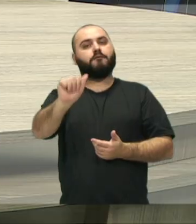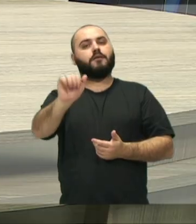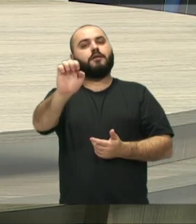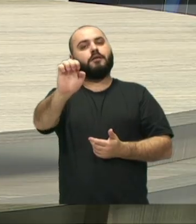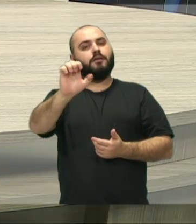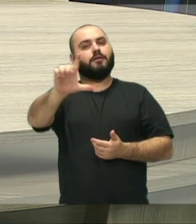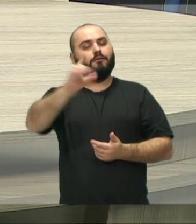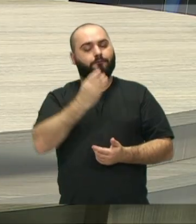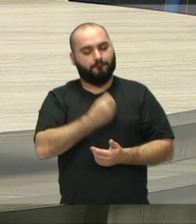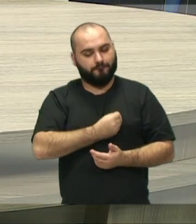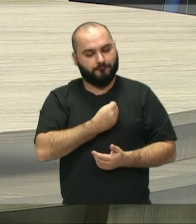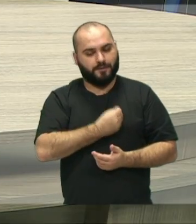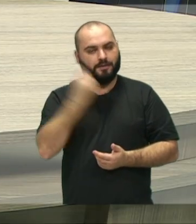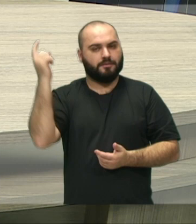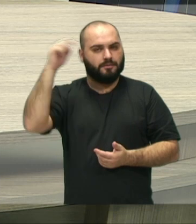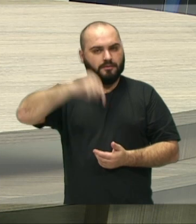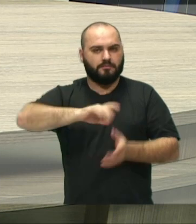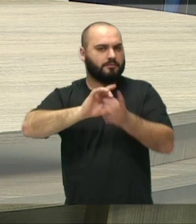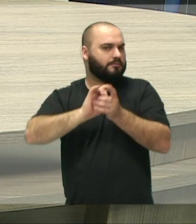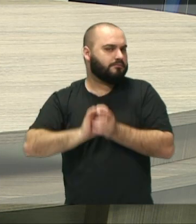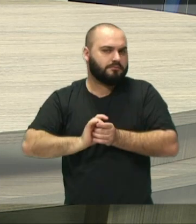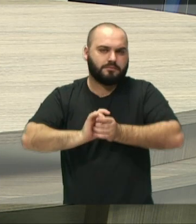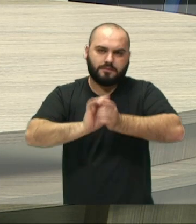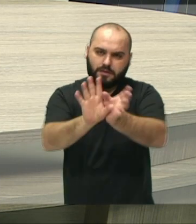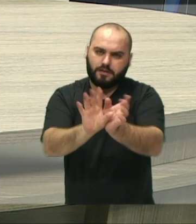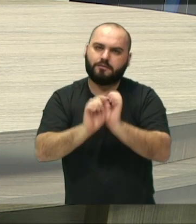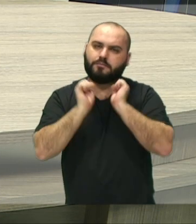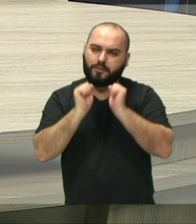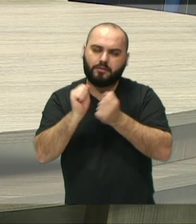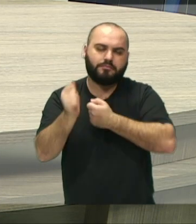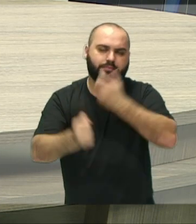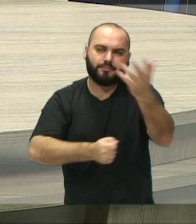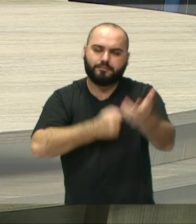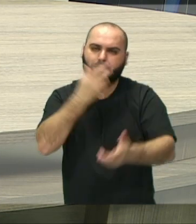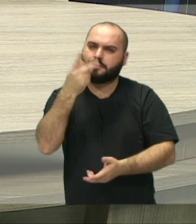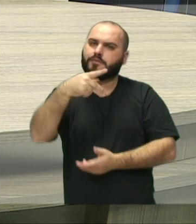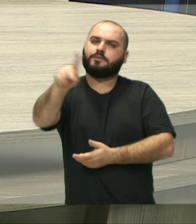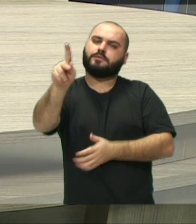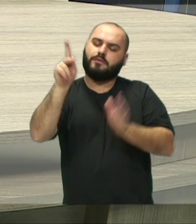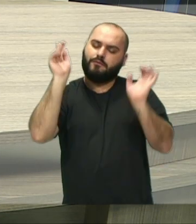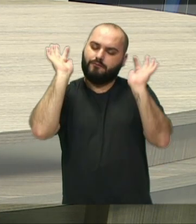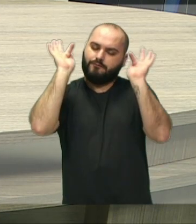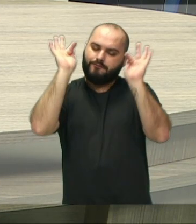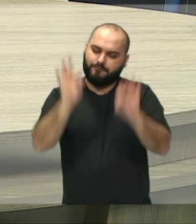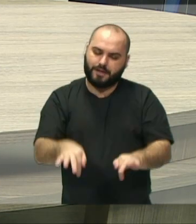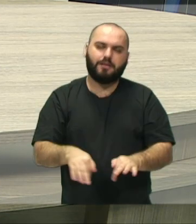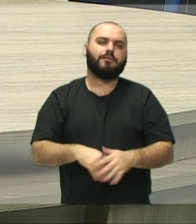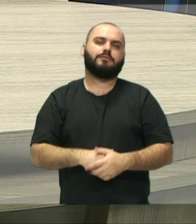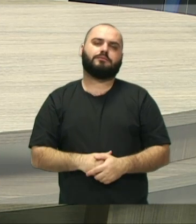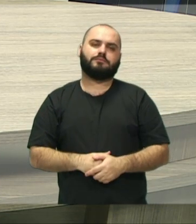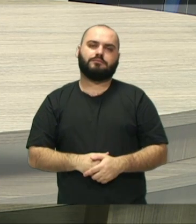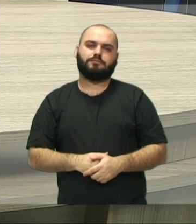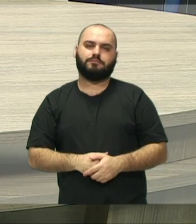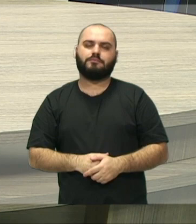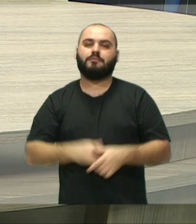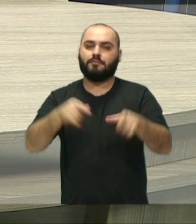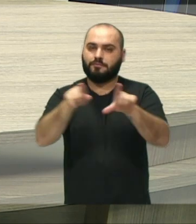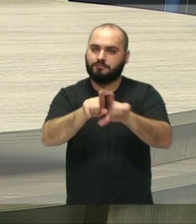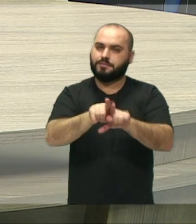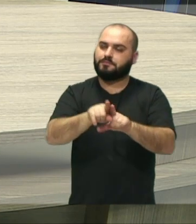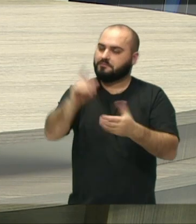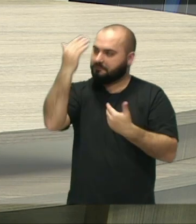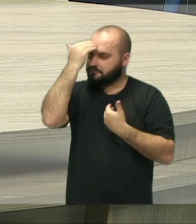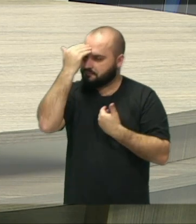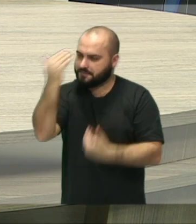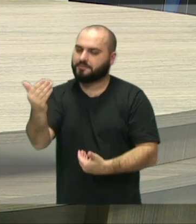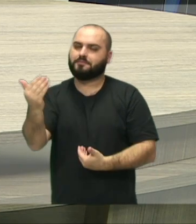e você fique à vontade, por favor, para dar as suas considerações finais e te agradeço